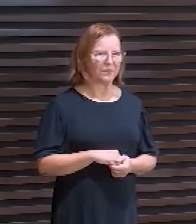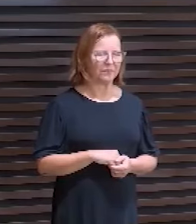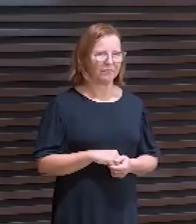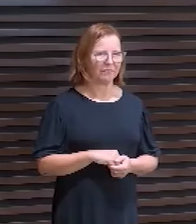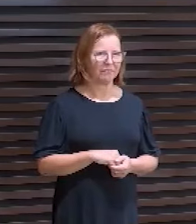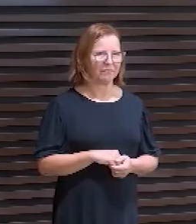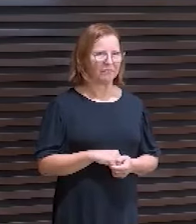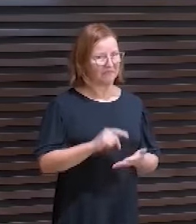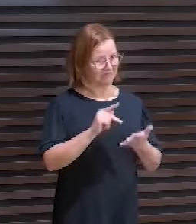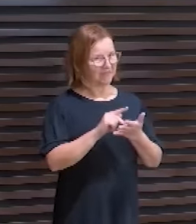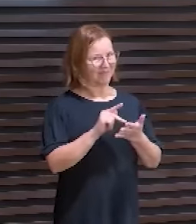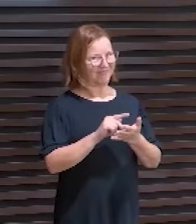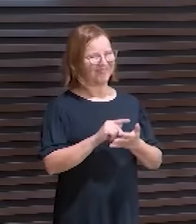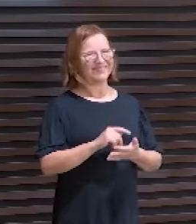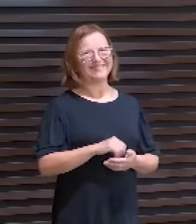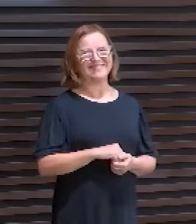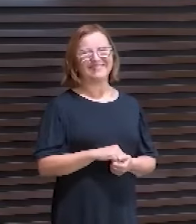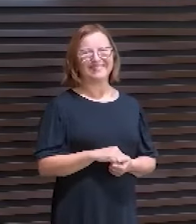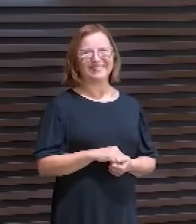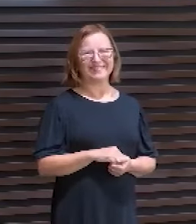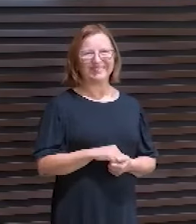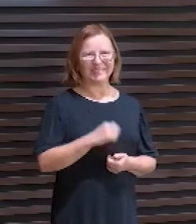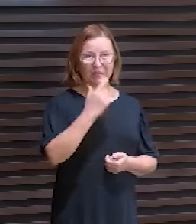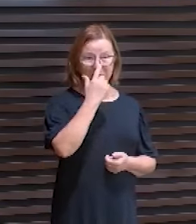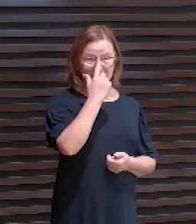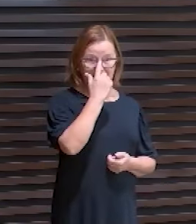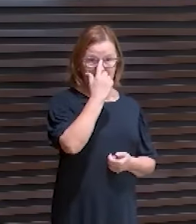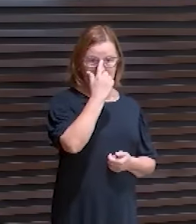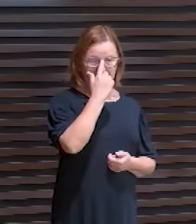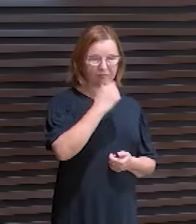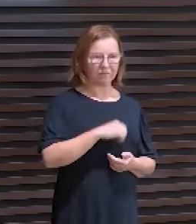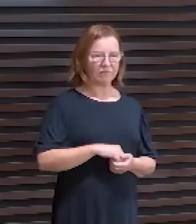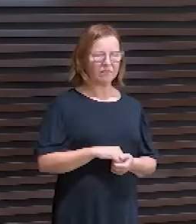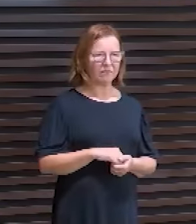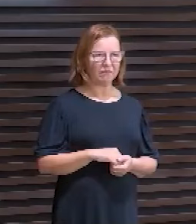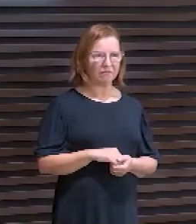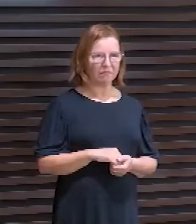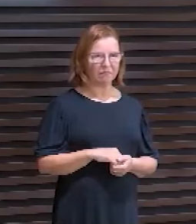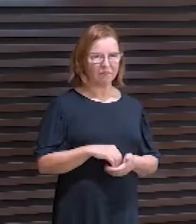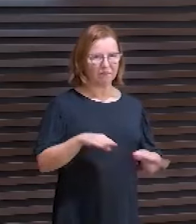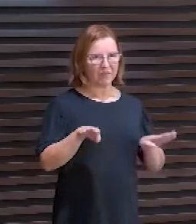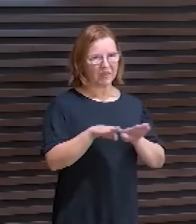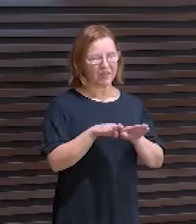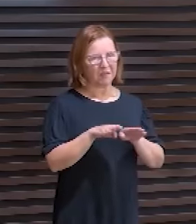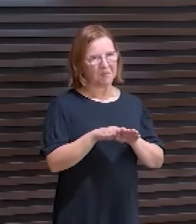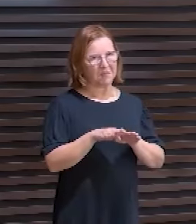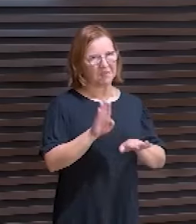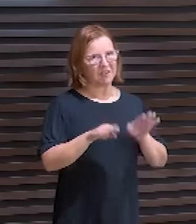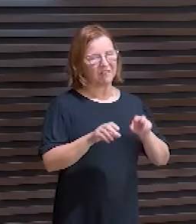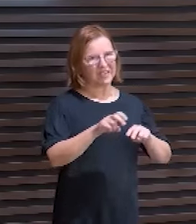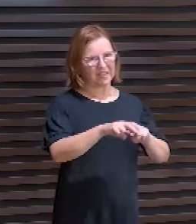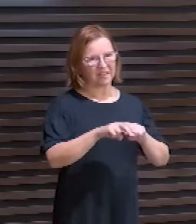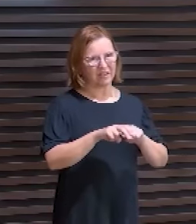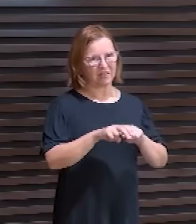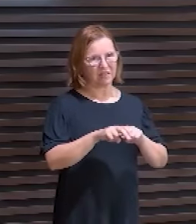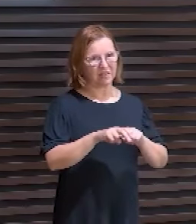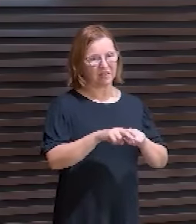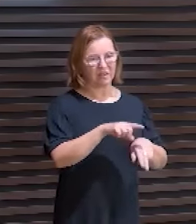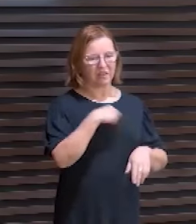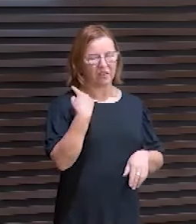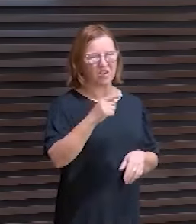é ou não é também pode ser a causa de fazermos escolhas tolas